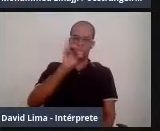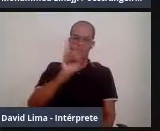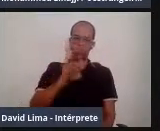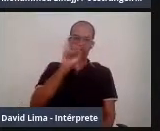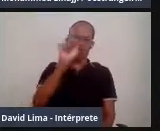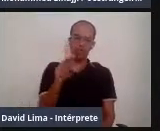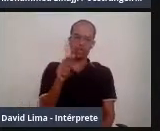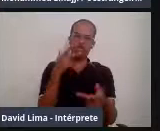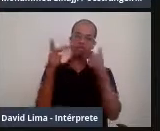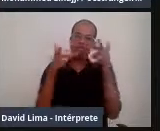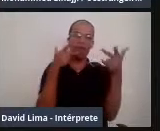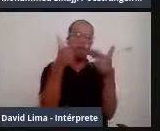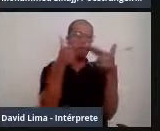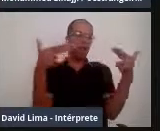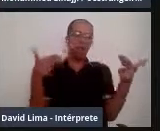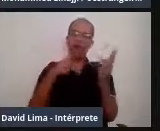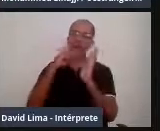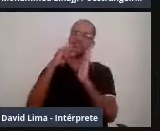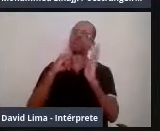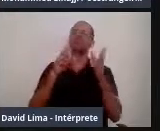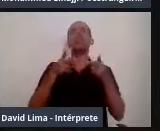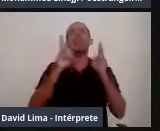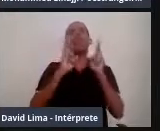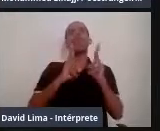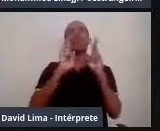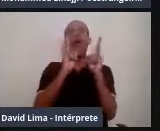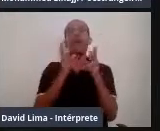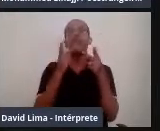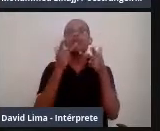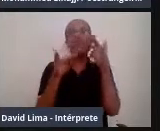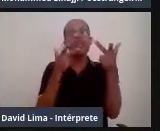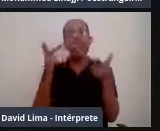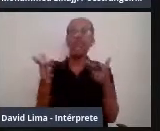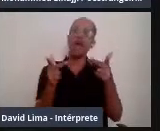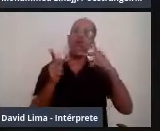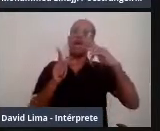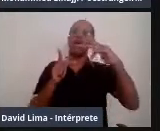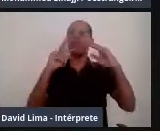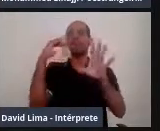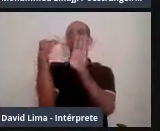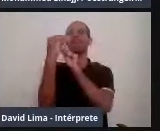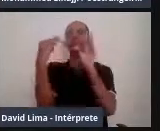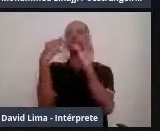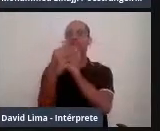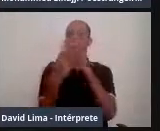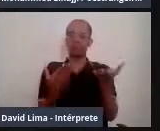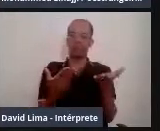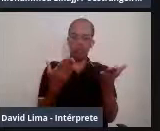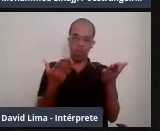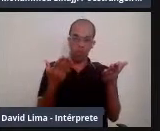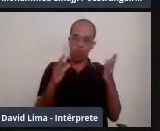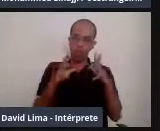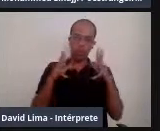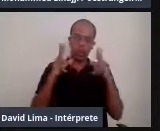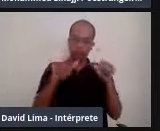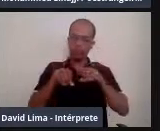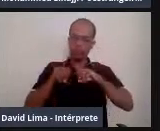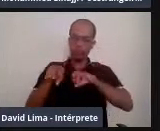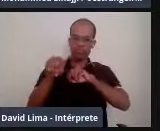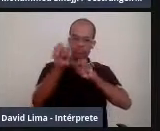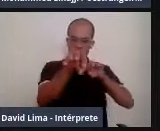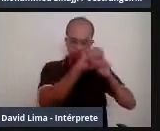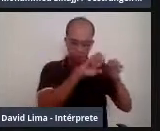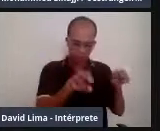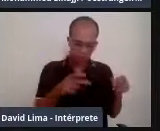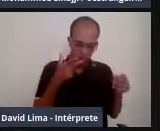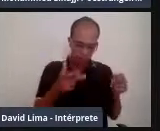das narrativas de documentários, né, que tratam a questão do refúgio. Então, essa disciplina eu ministro todos os anos. Ela